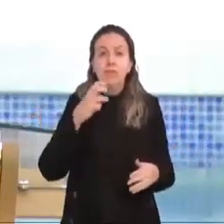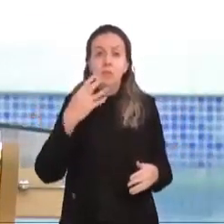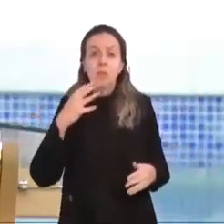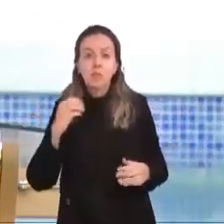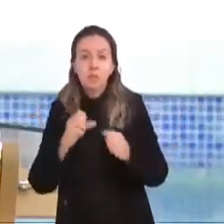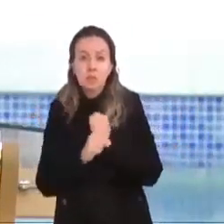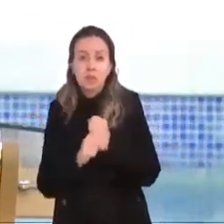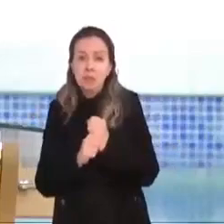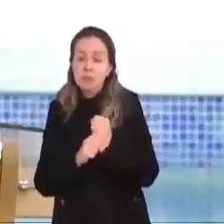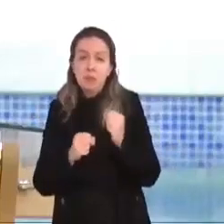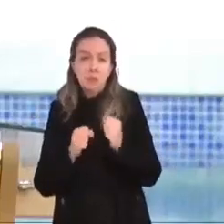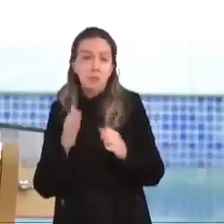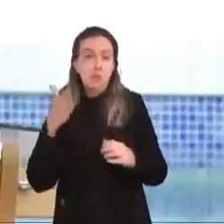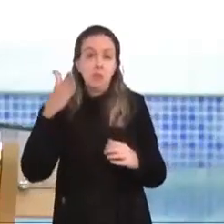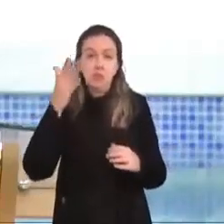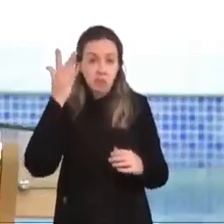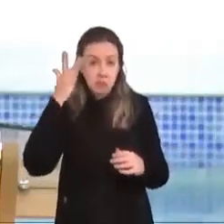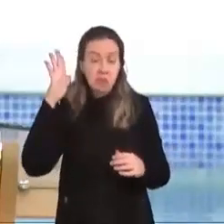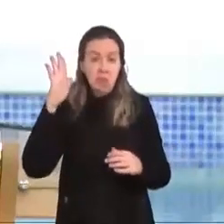anos.